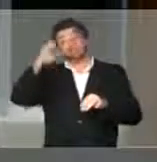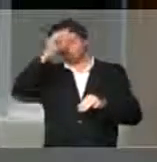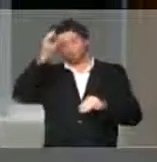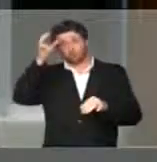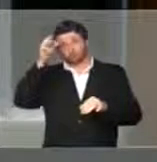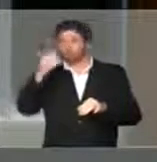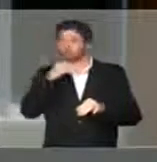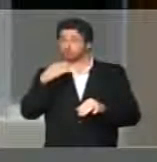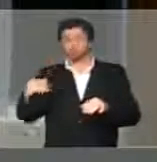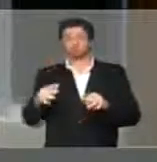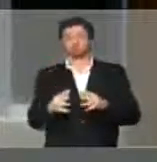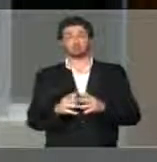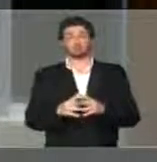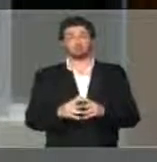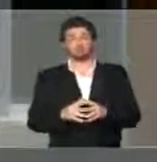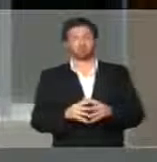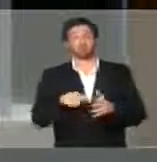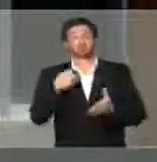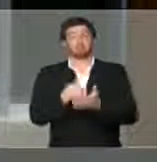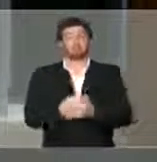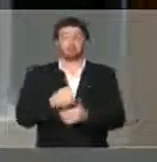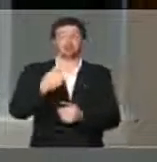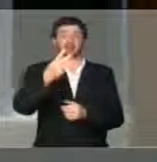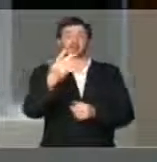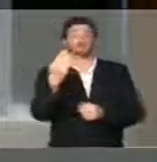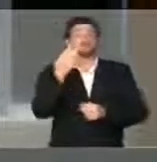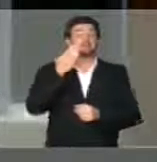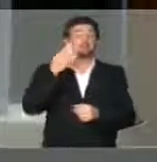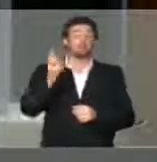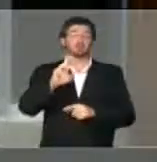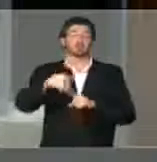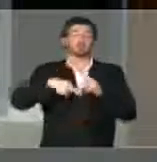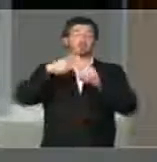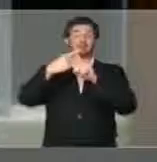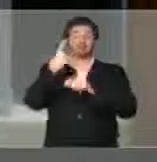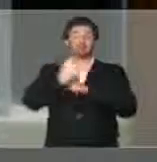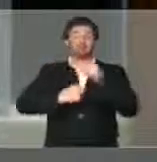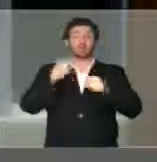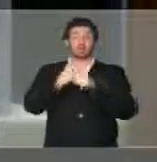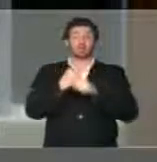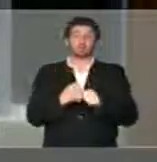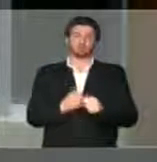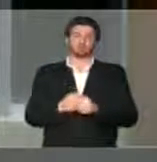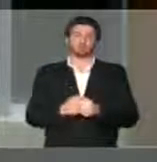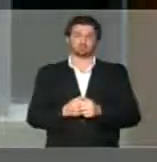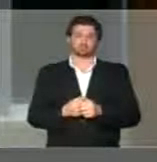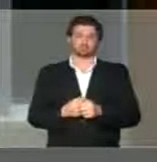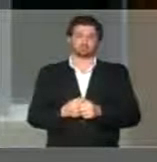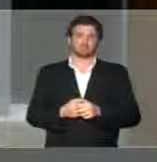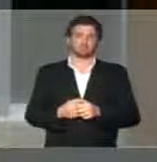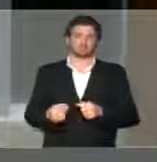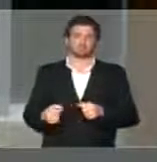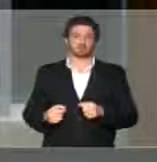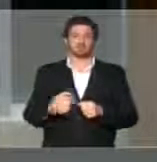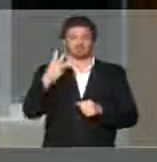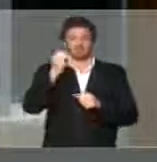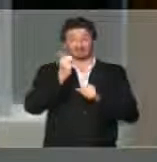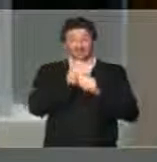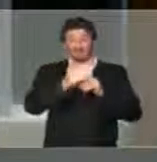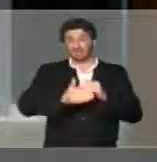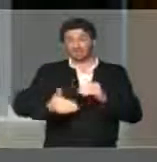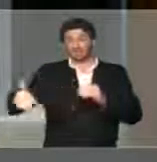consumidor de energia elétrica brasileiro. Pagará 3 bilhões de reais a mais por ano. No total, durante os 30